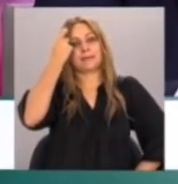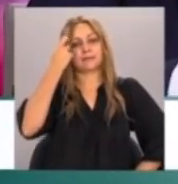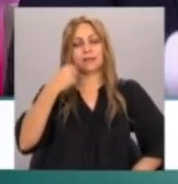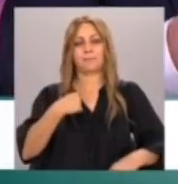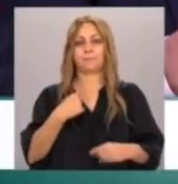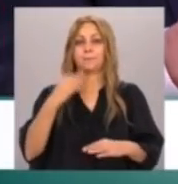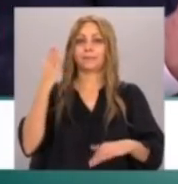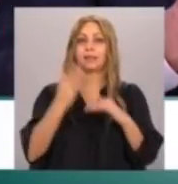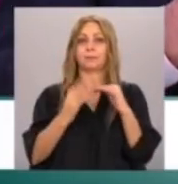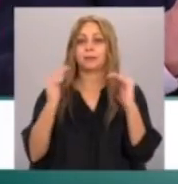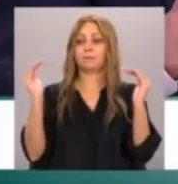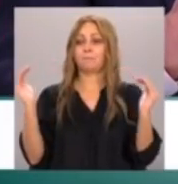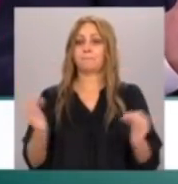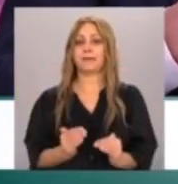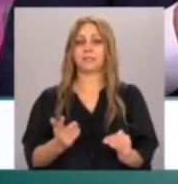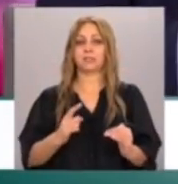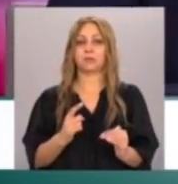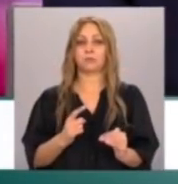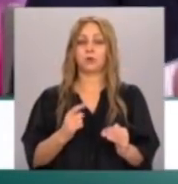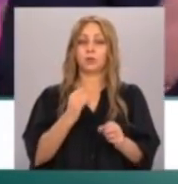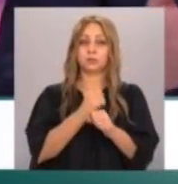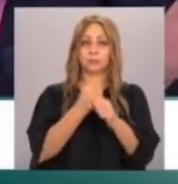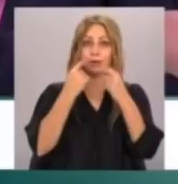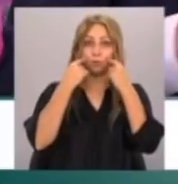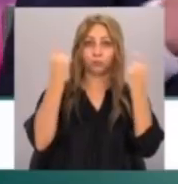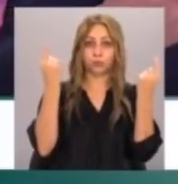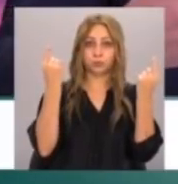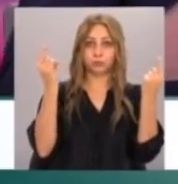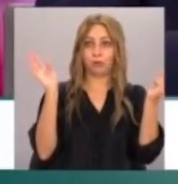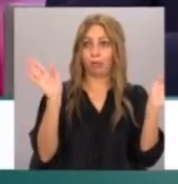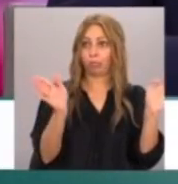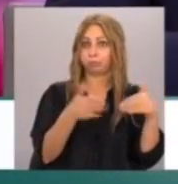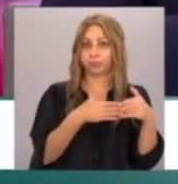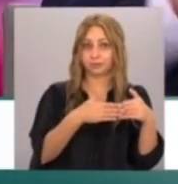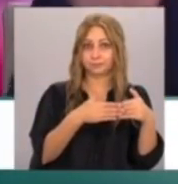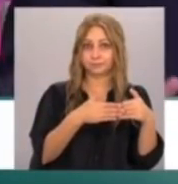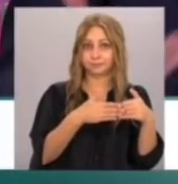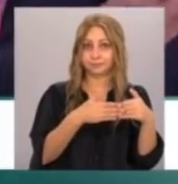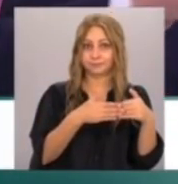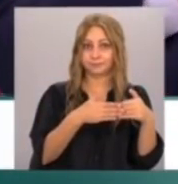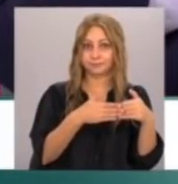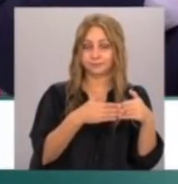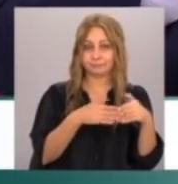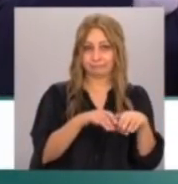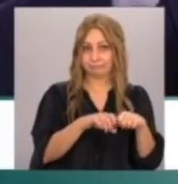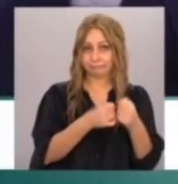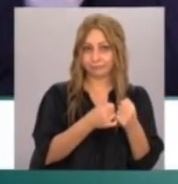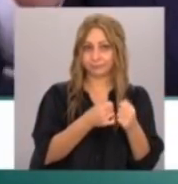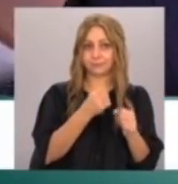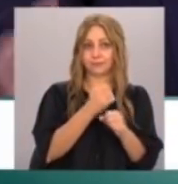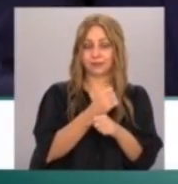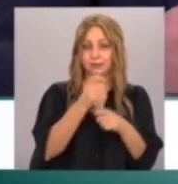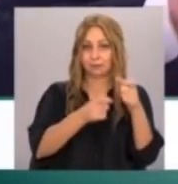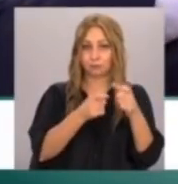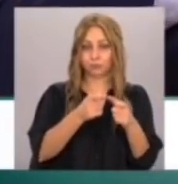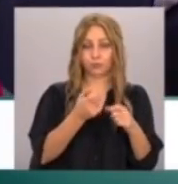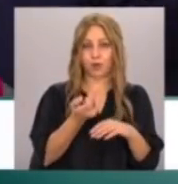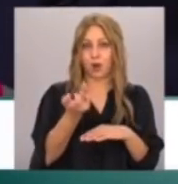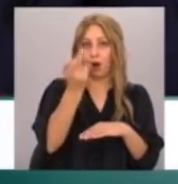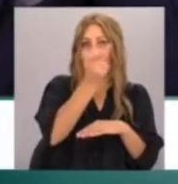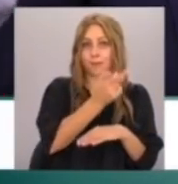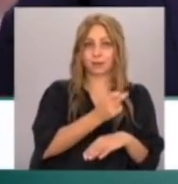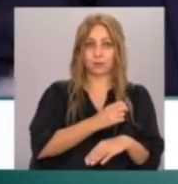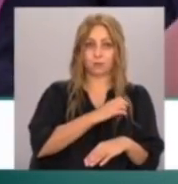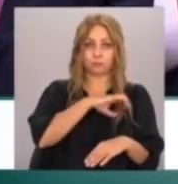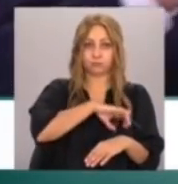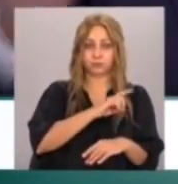aconteça de rompante porque senão os serviços públicos são as lá parece que assim não é uma aparência entre os funcionários porque não tem aumentas as